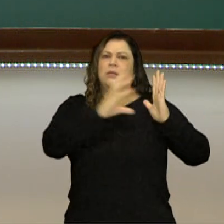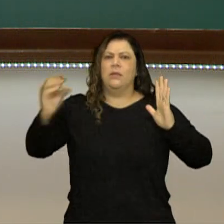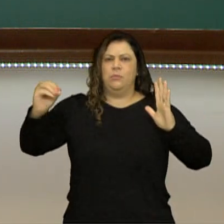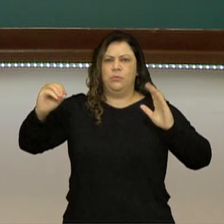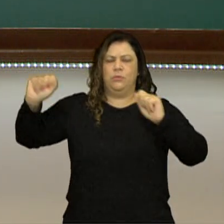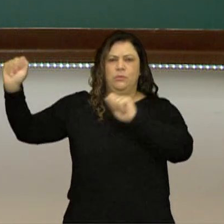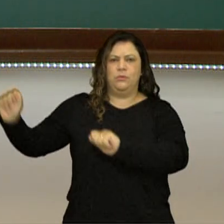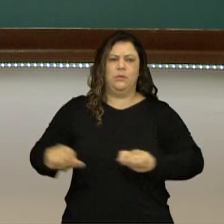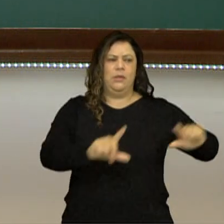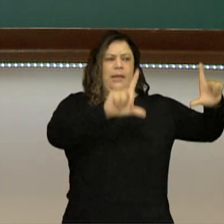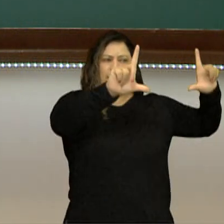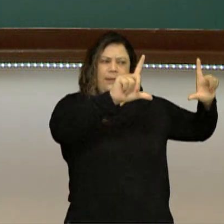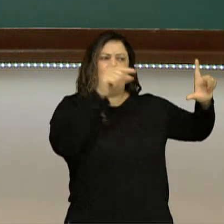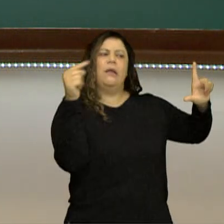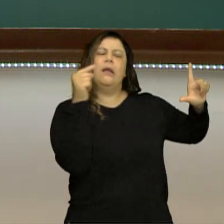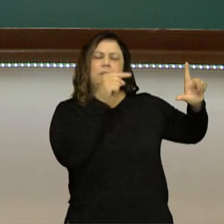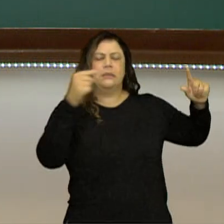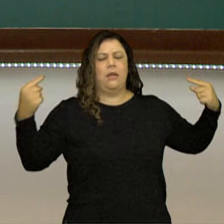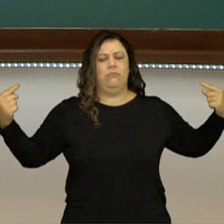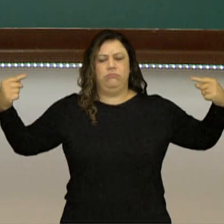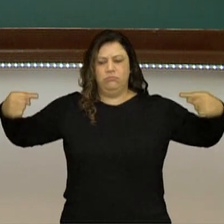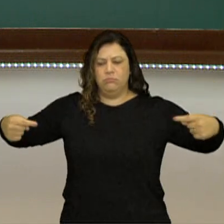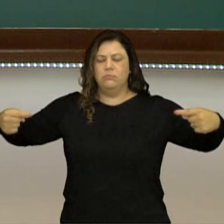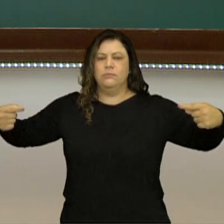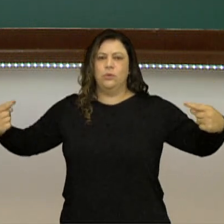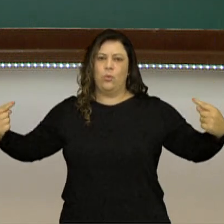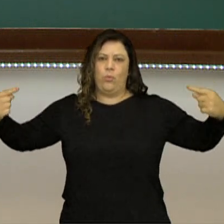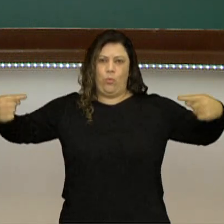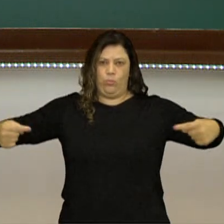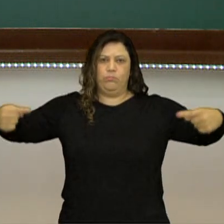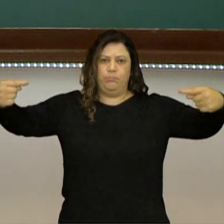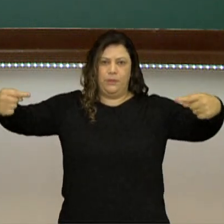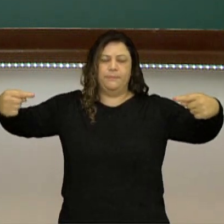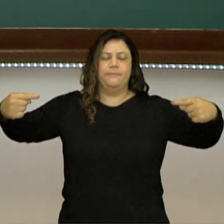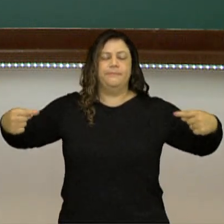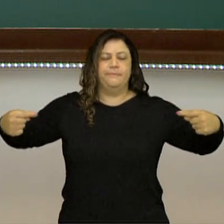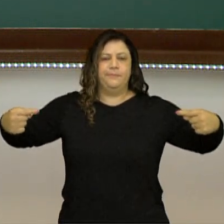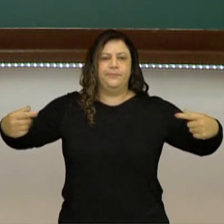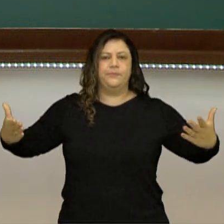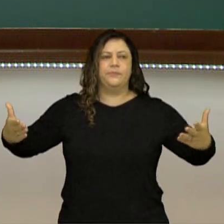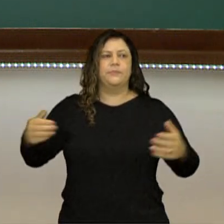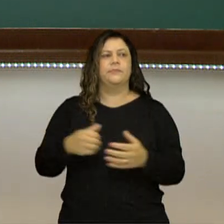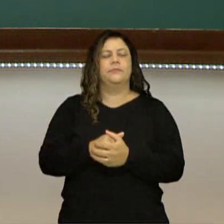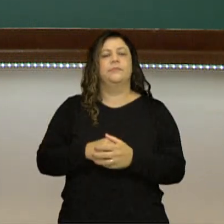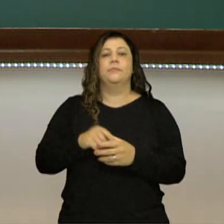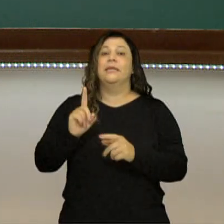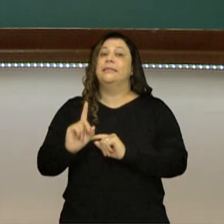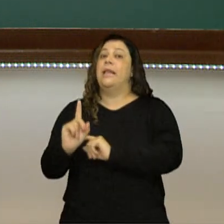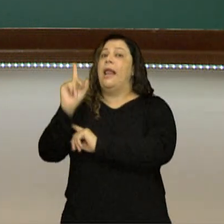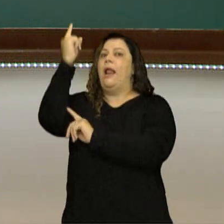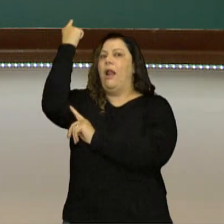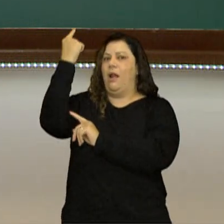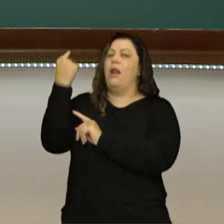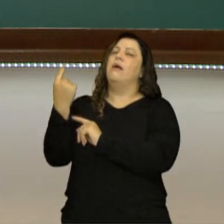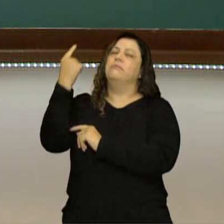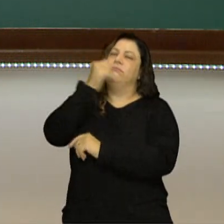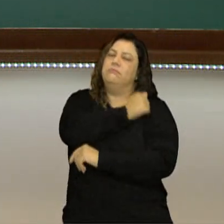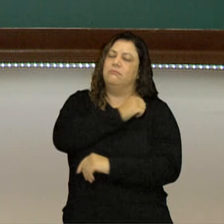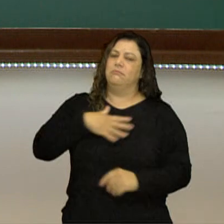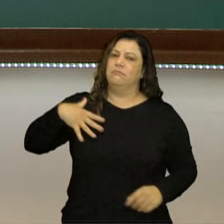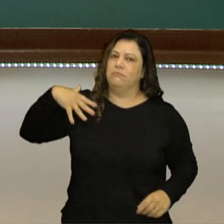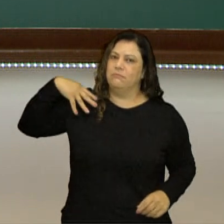tela, que estaria do lado oposto ao orifício. E aí você poderia, isso lá, né, nos tempos de